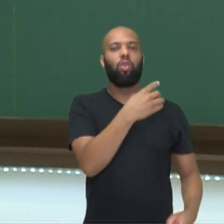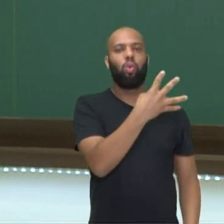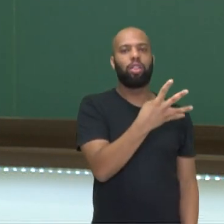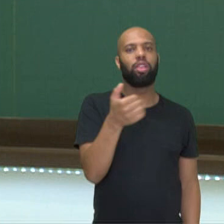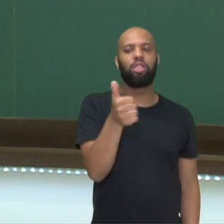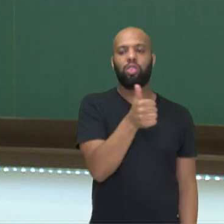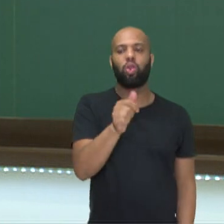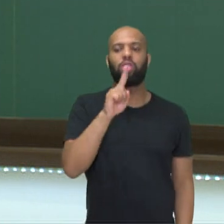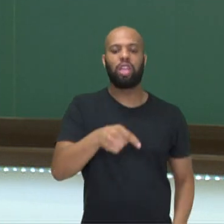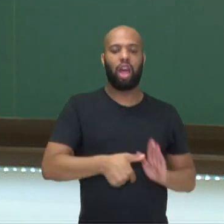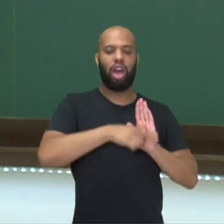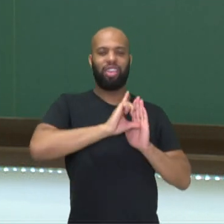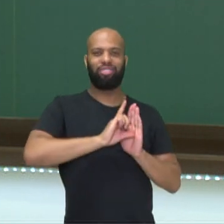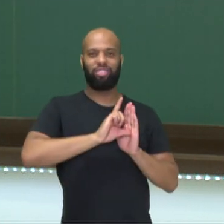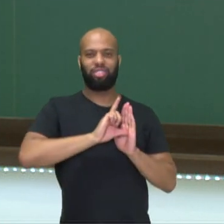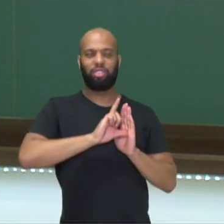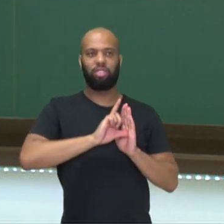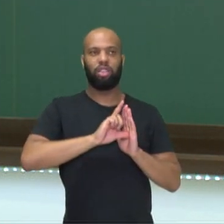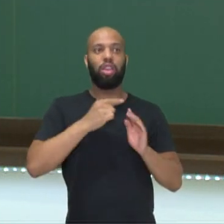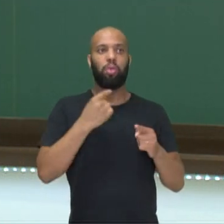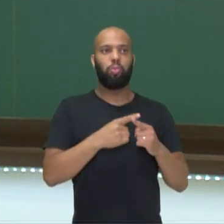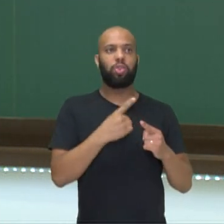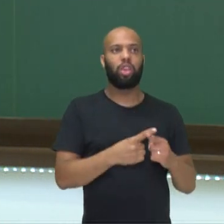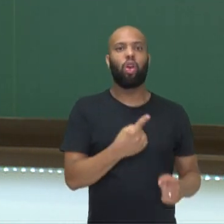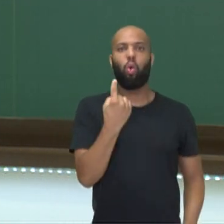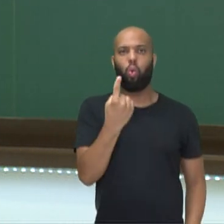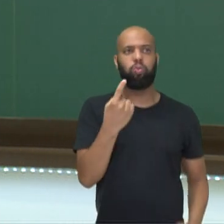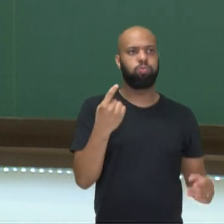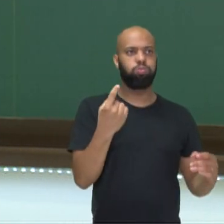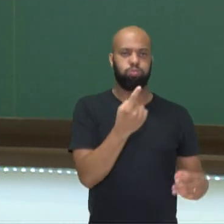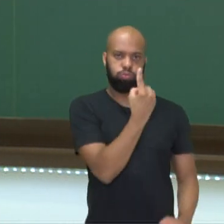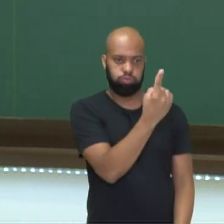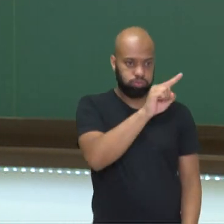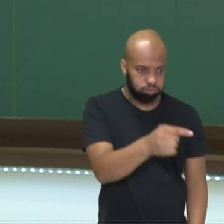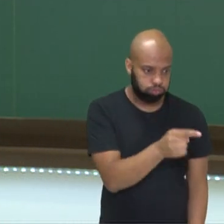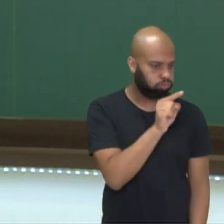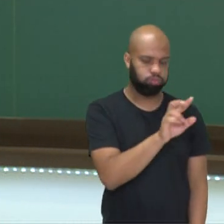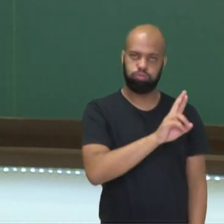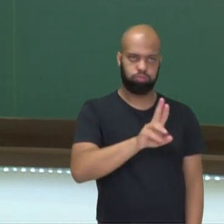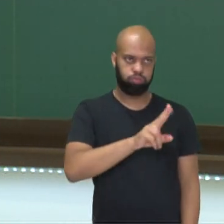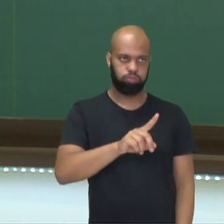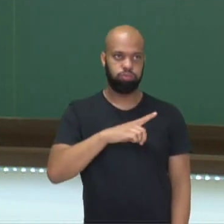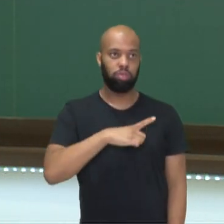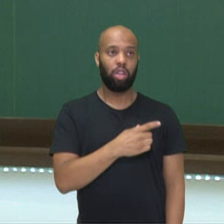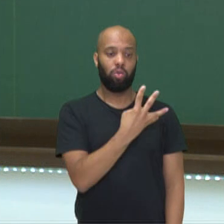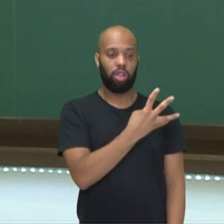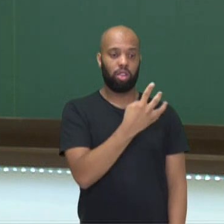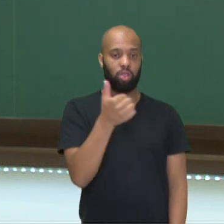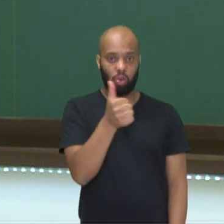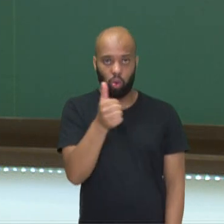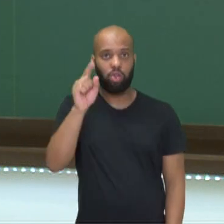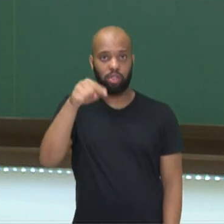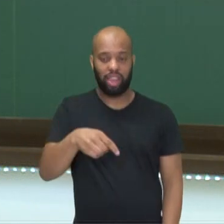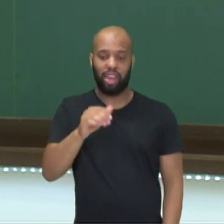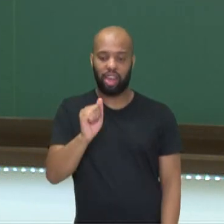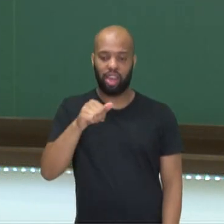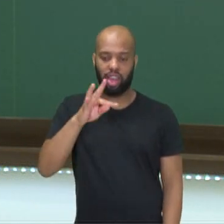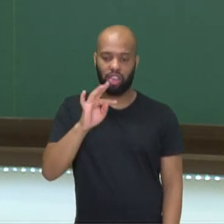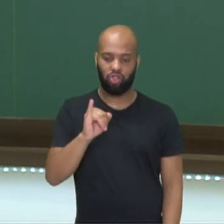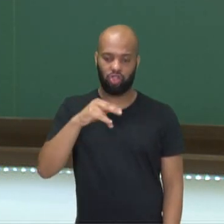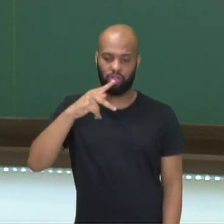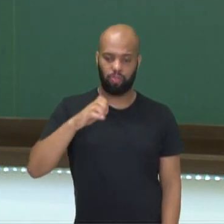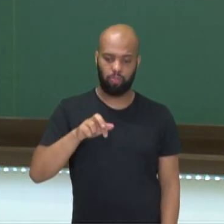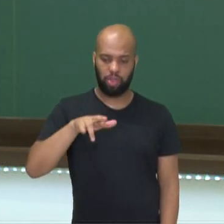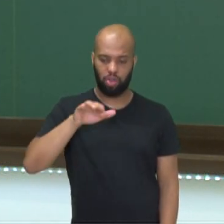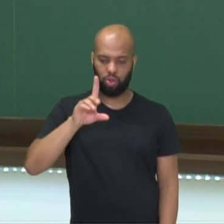411. O 1 não faz parte do antiperíodo, porque o 1 é a parte inteira. Então, 1 é a parte inteira, o 411 é o antiperíodo e o 56 é